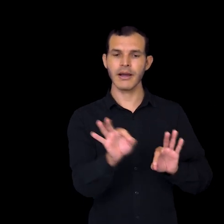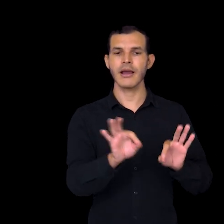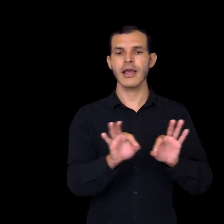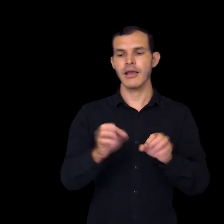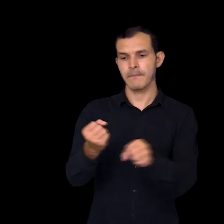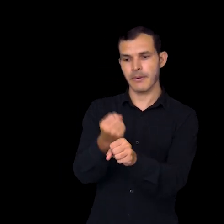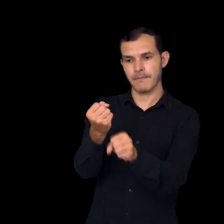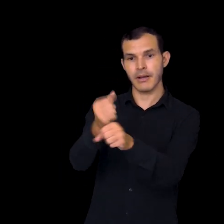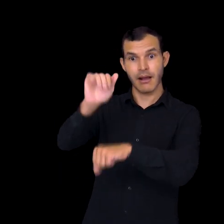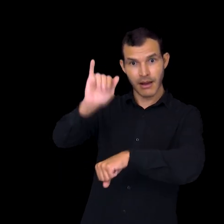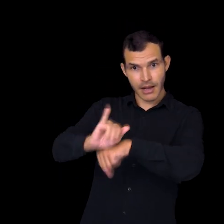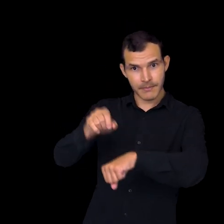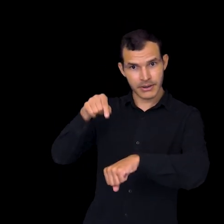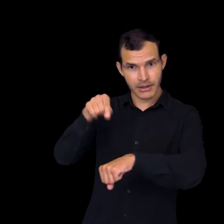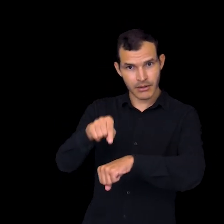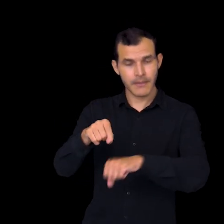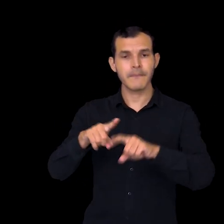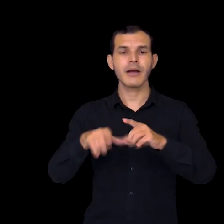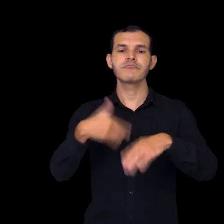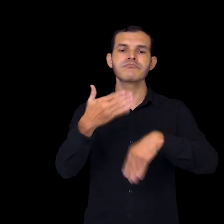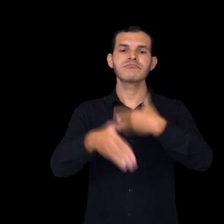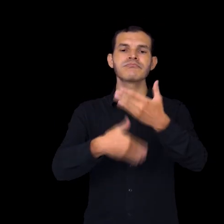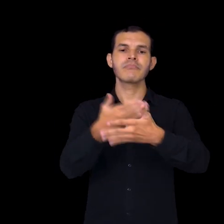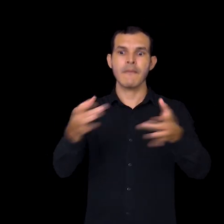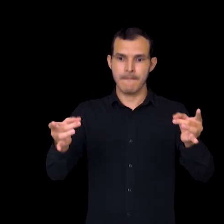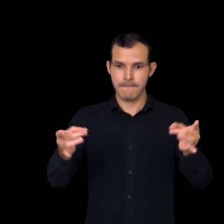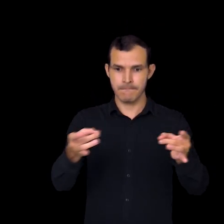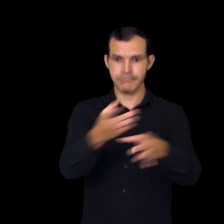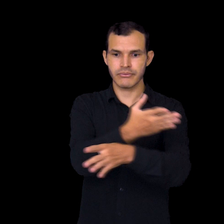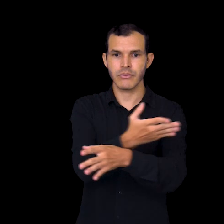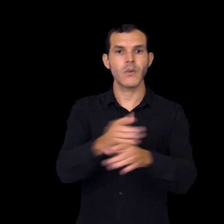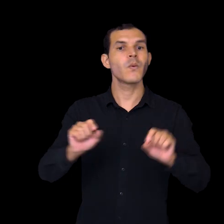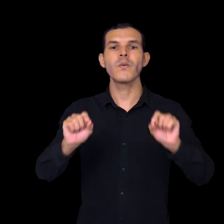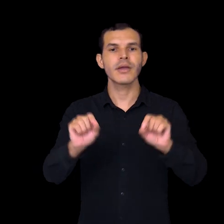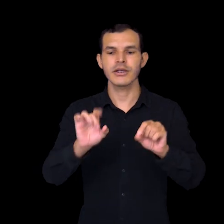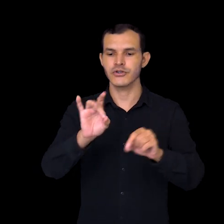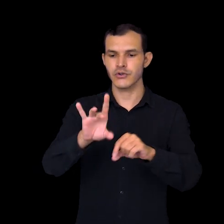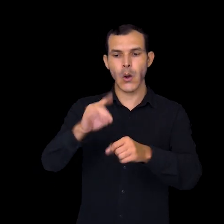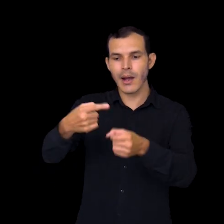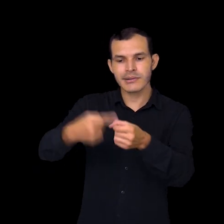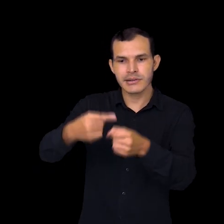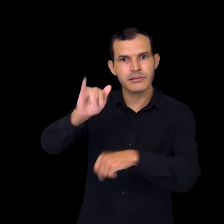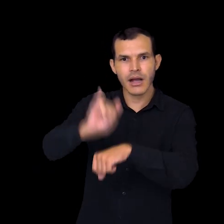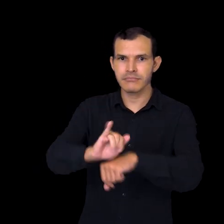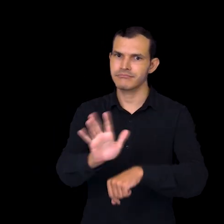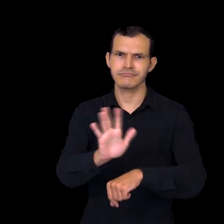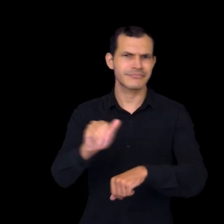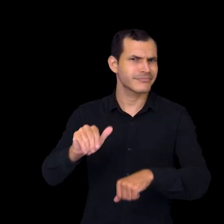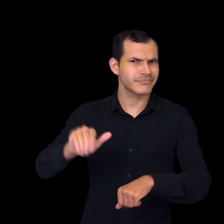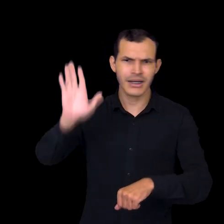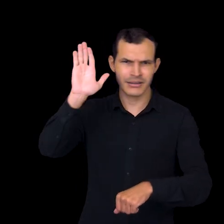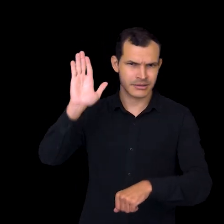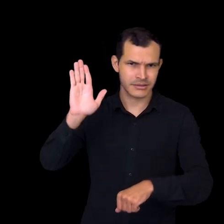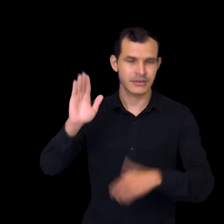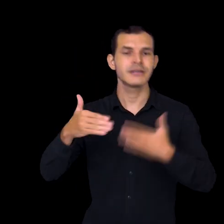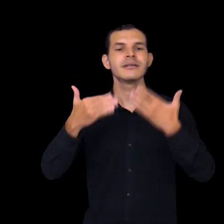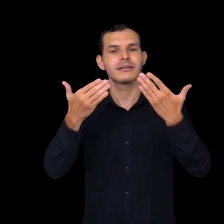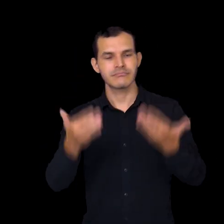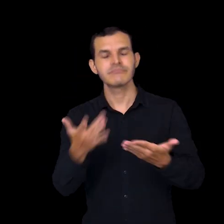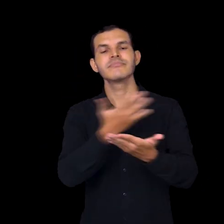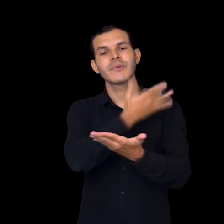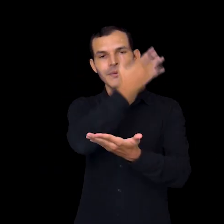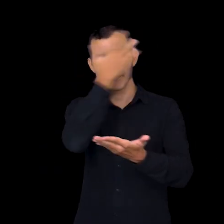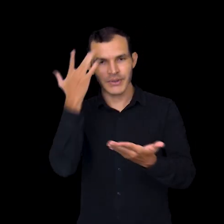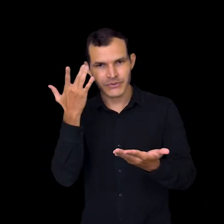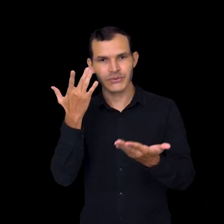da capital, o resultado final disso foi muito mais do que a cidade capital. Então, de